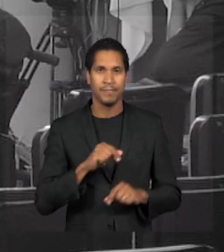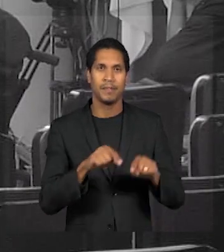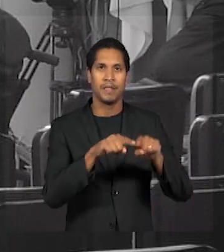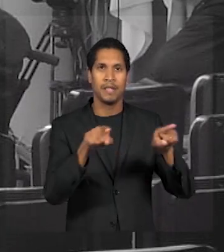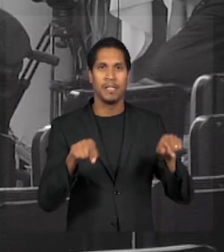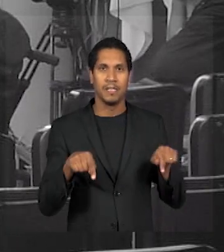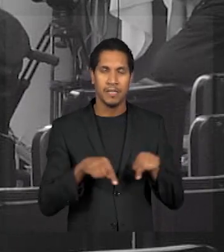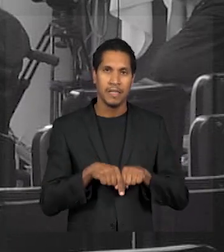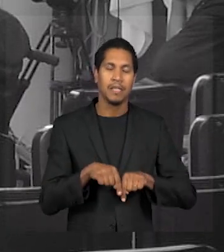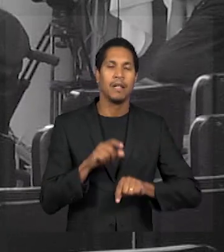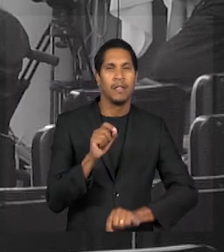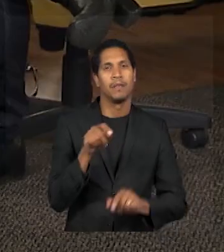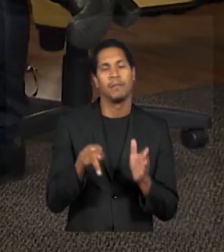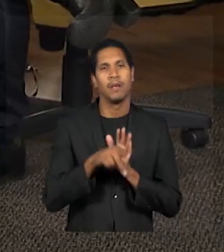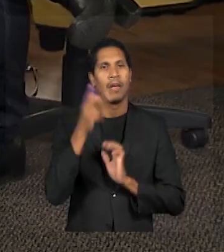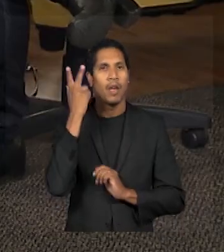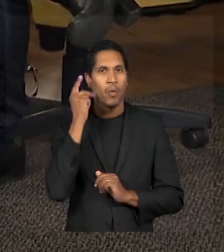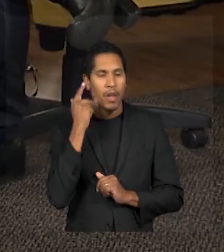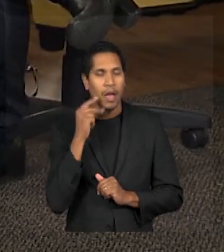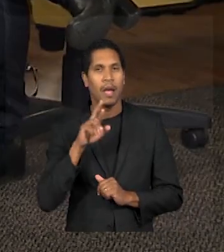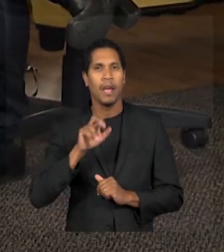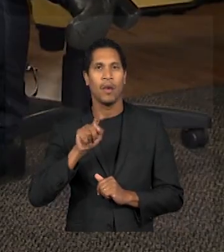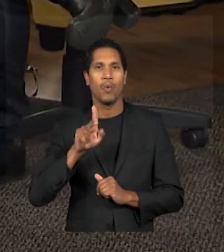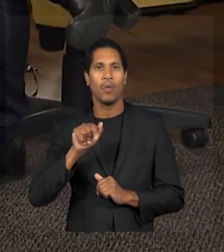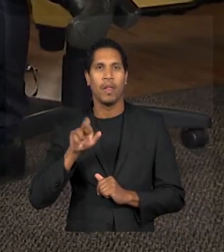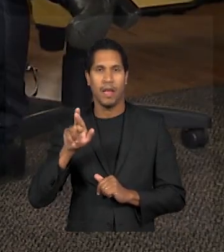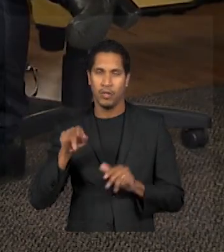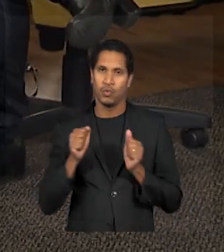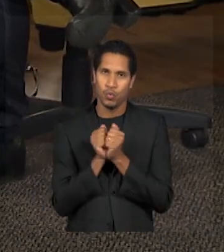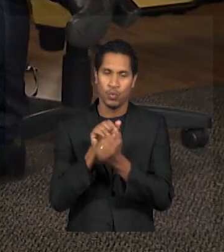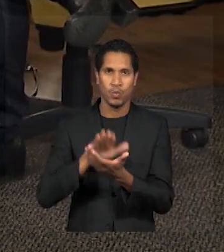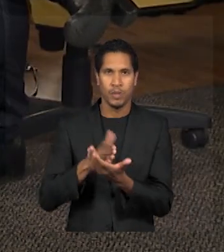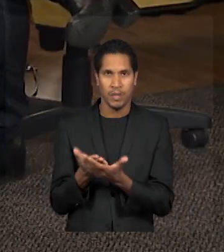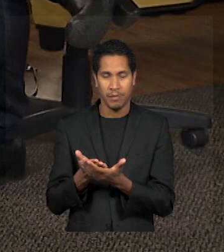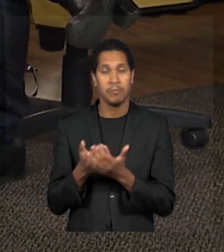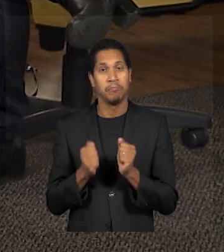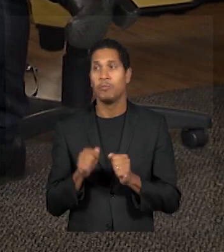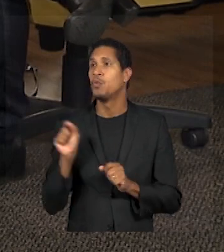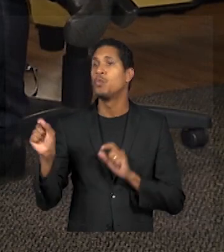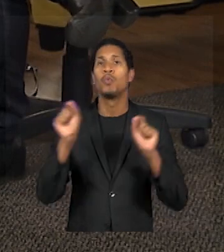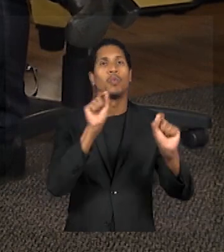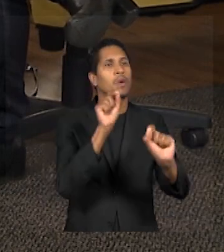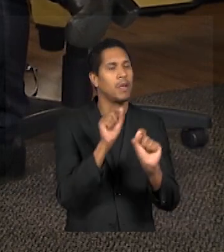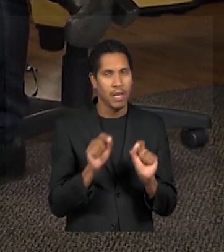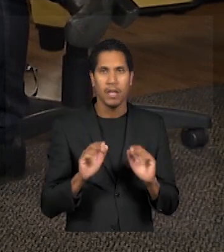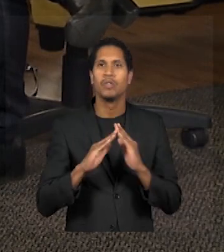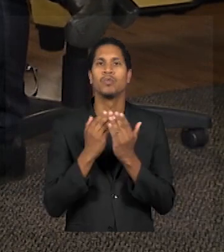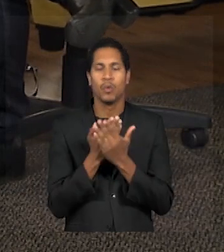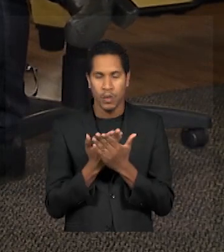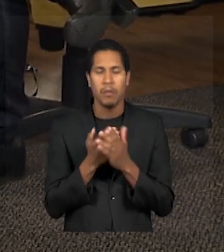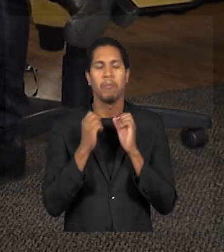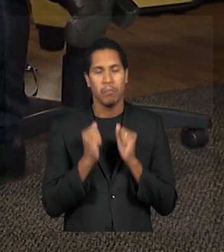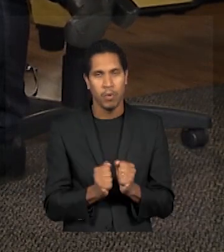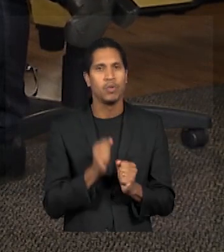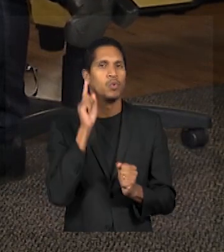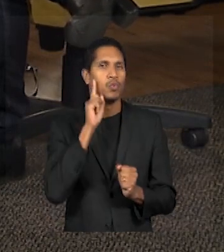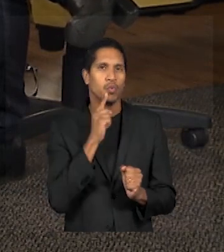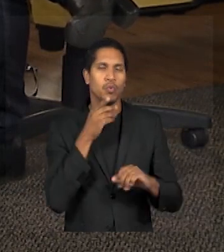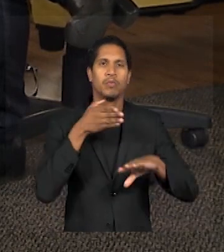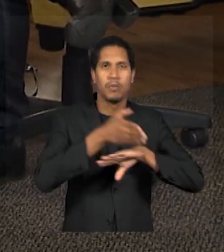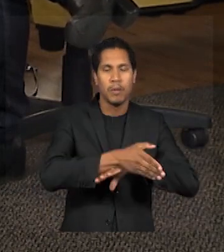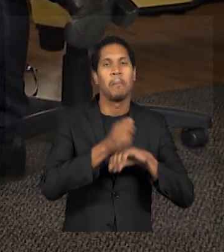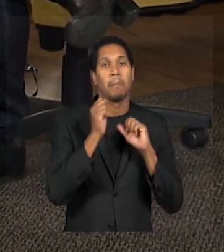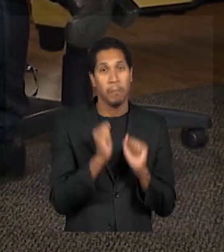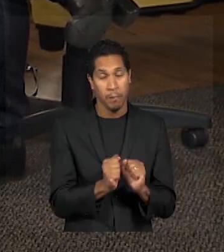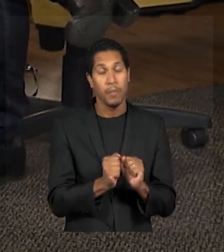regular, numa escola regular, com o intérprete. Qualquer escola pode receber um surdo. E nessa